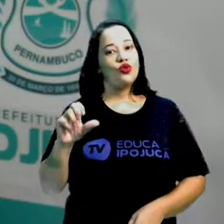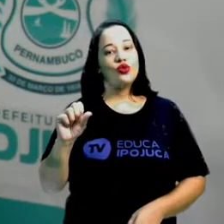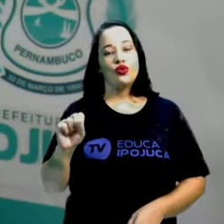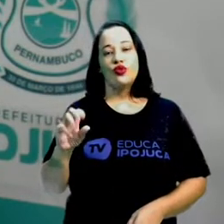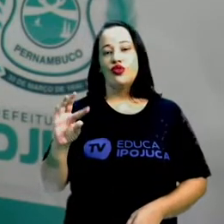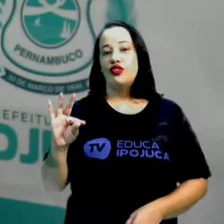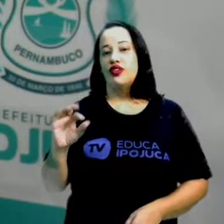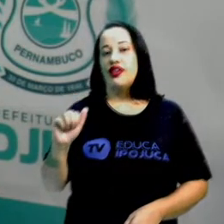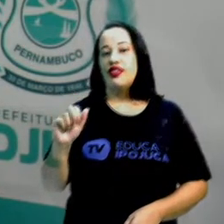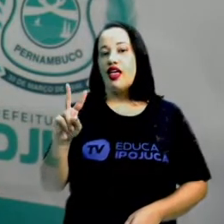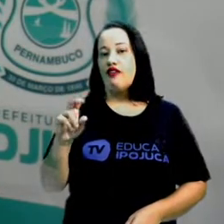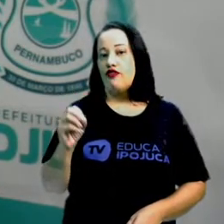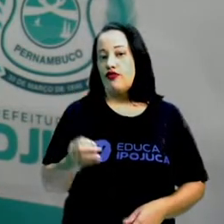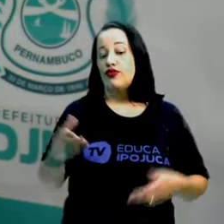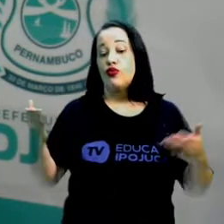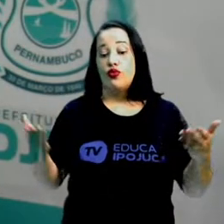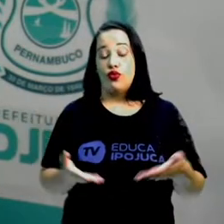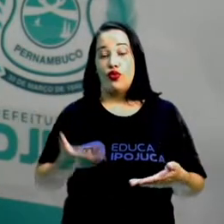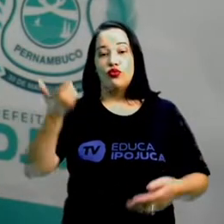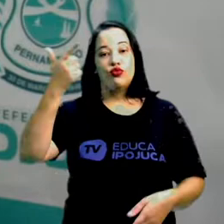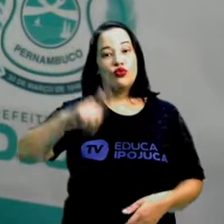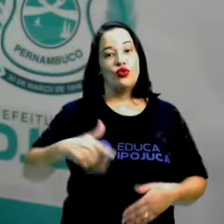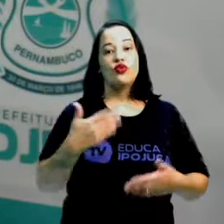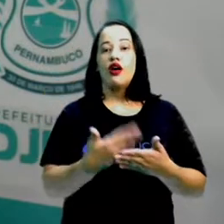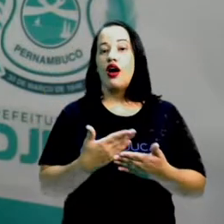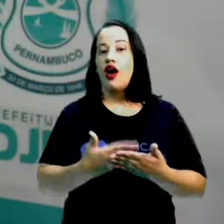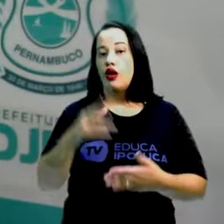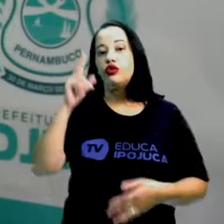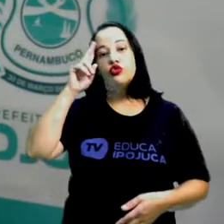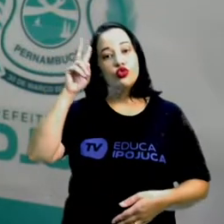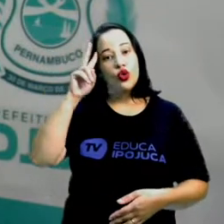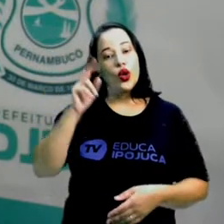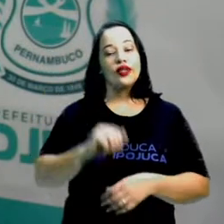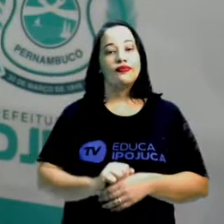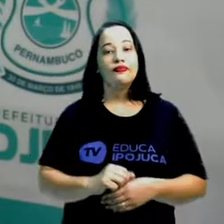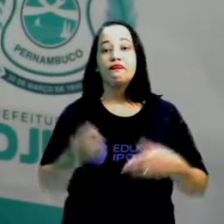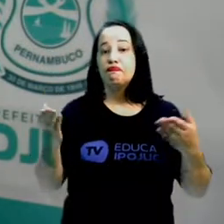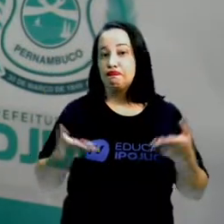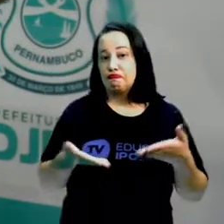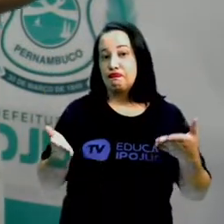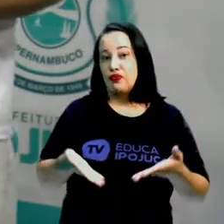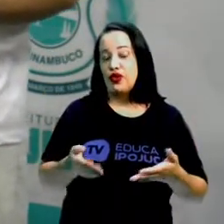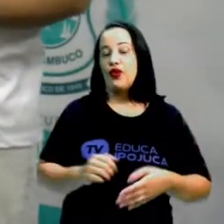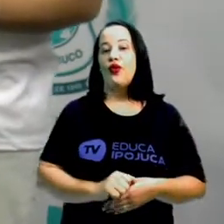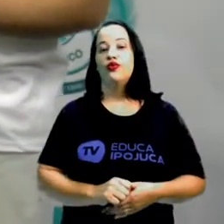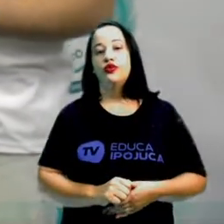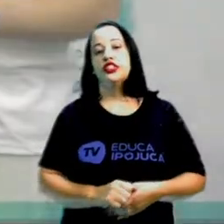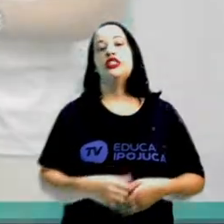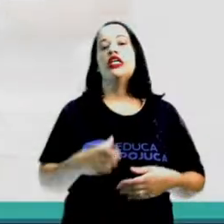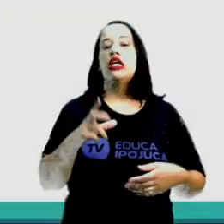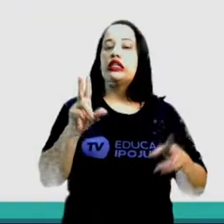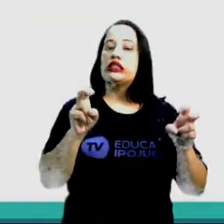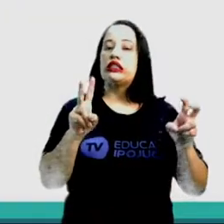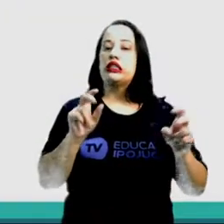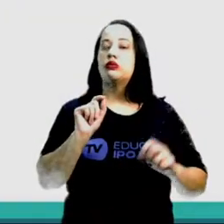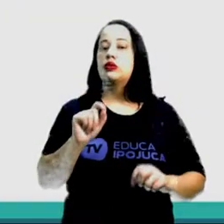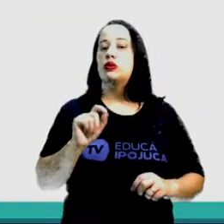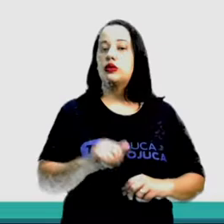hoje nós vamos retomar então com as nossas aulas de história. E hoje nós vamos falar sobre